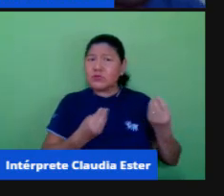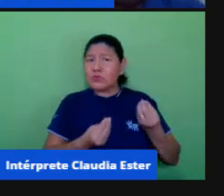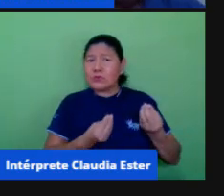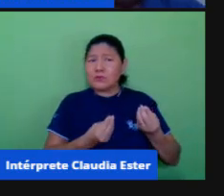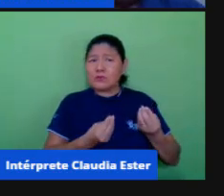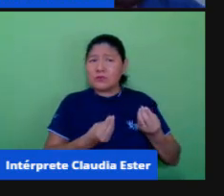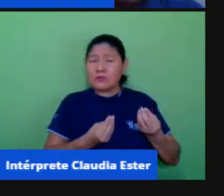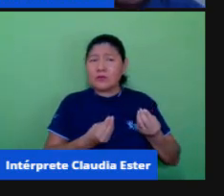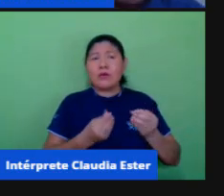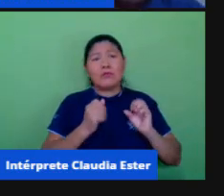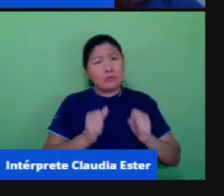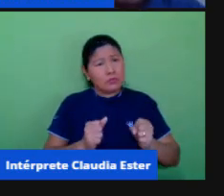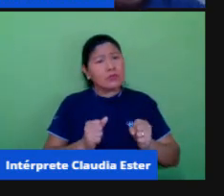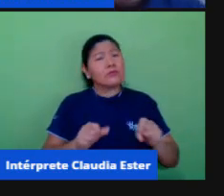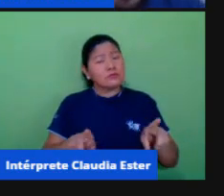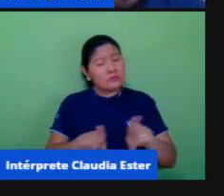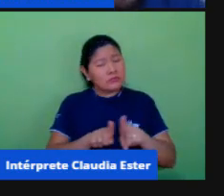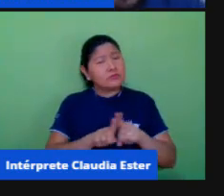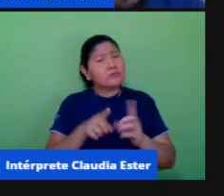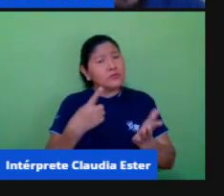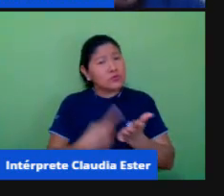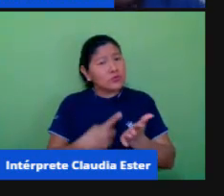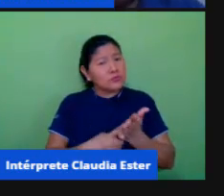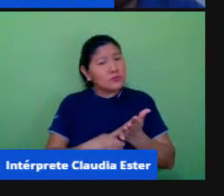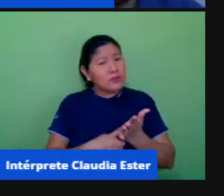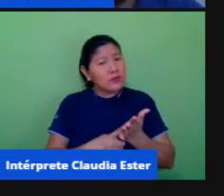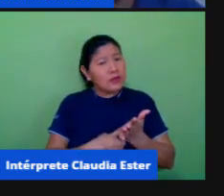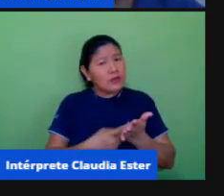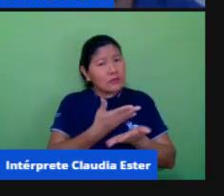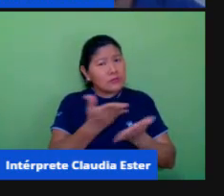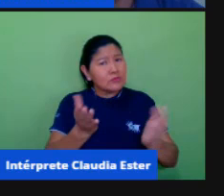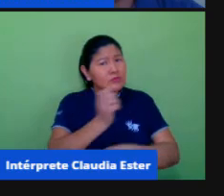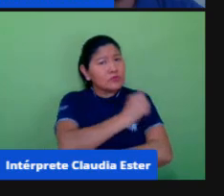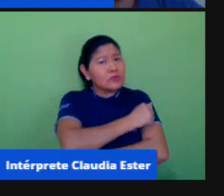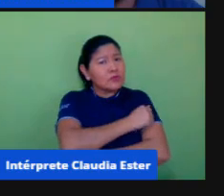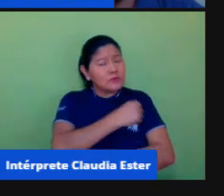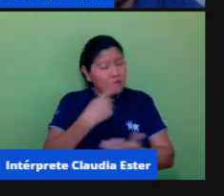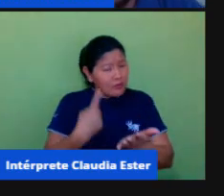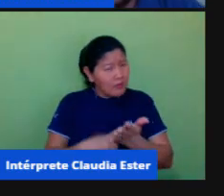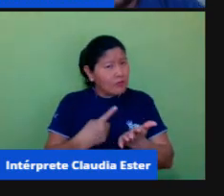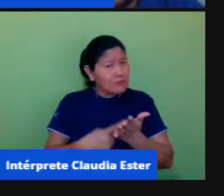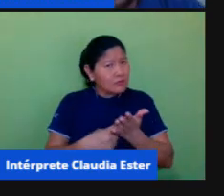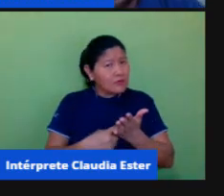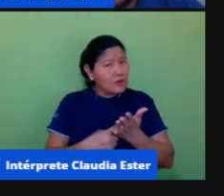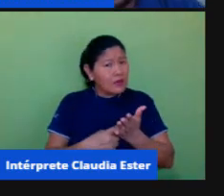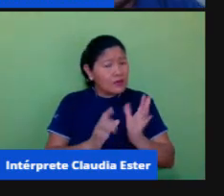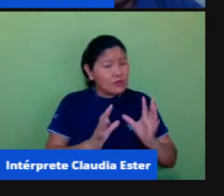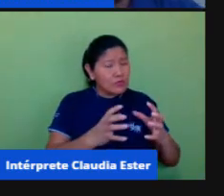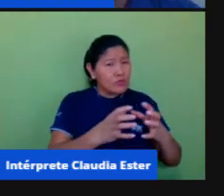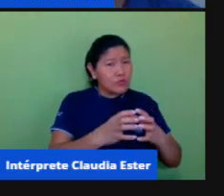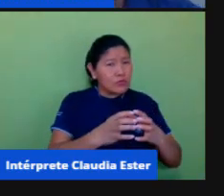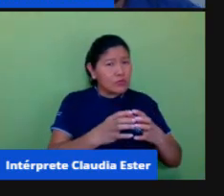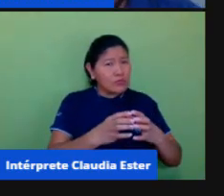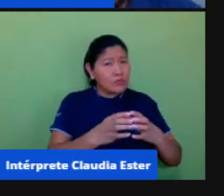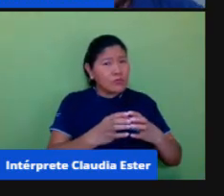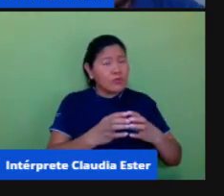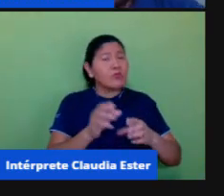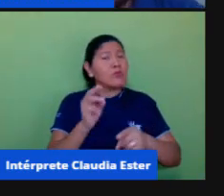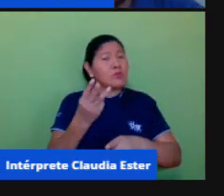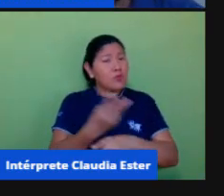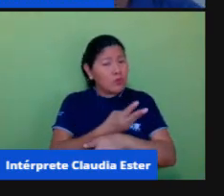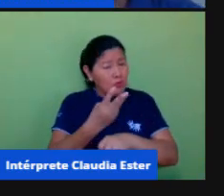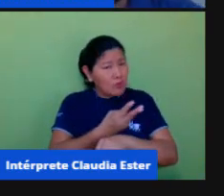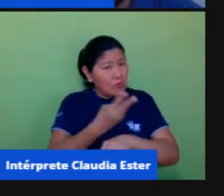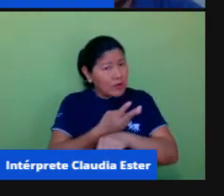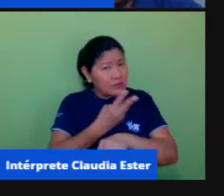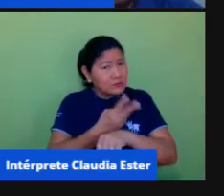por aplicativos que, posteriormente, o professor Tiago Oliveira vai traçar aqui para vocês. Tá? Estudos de